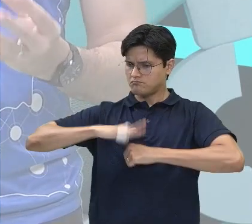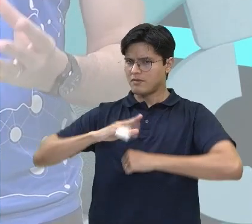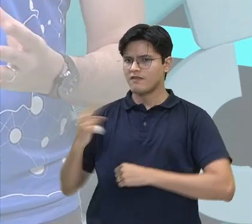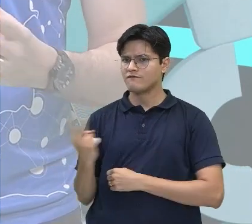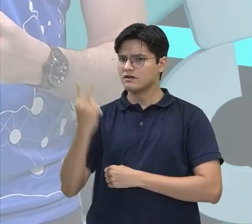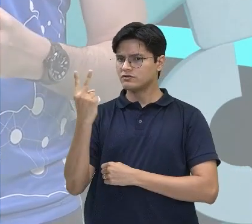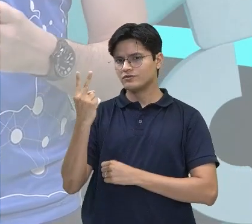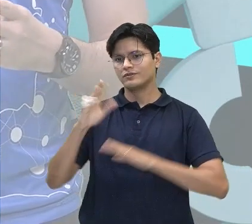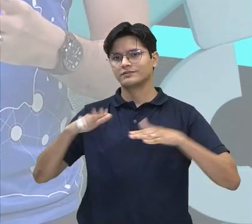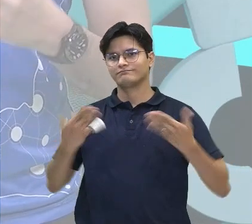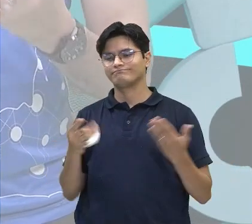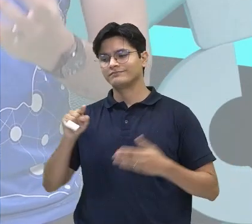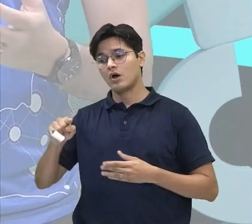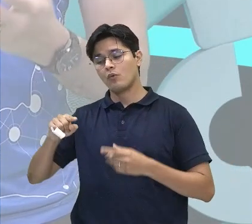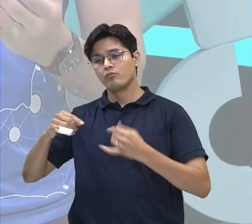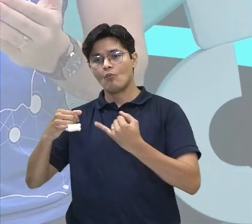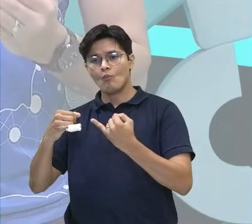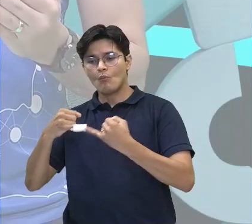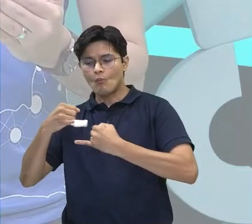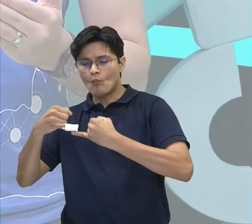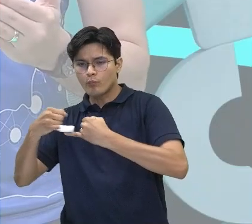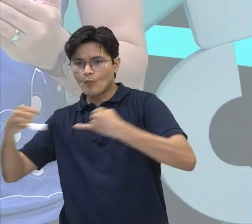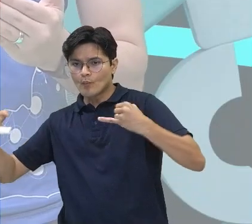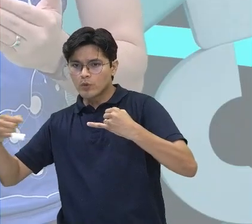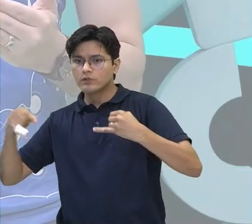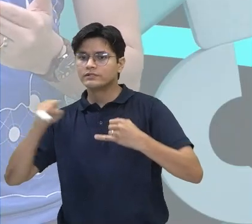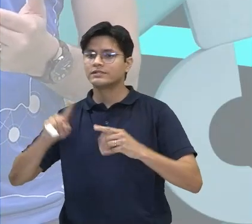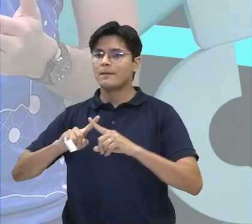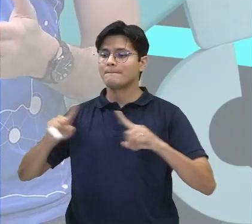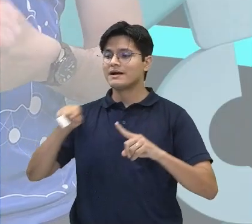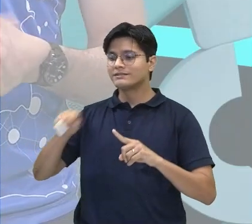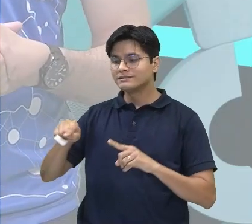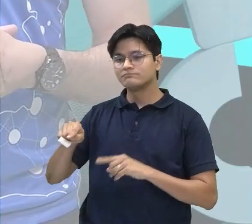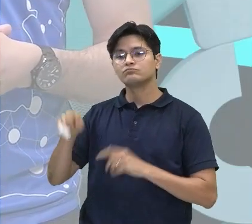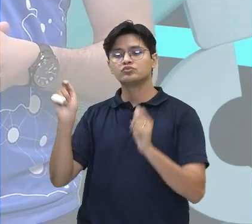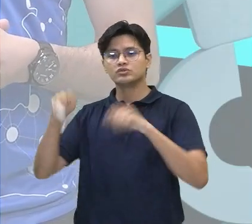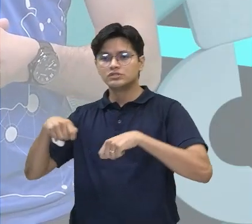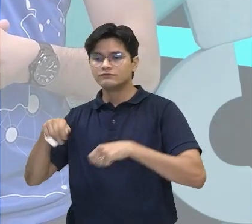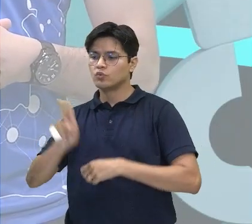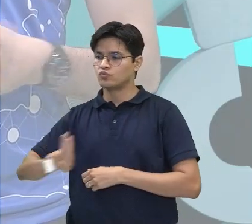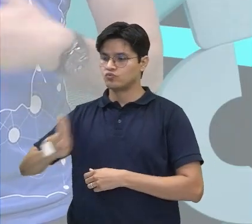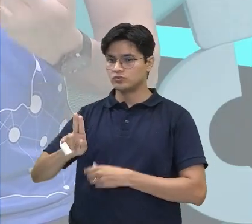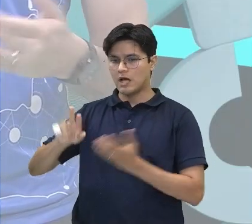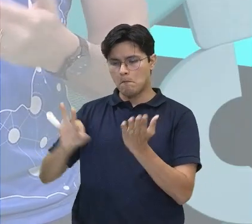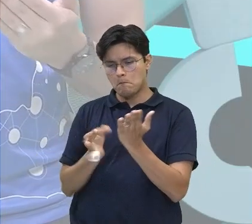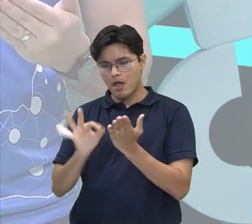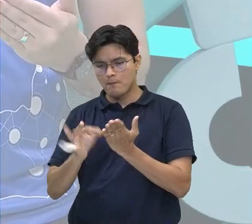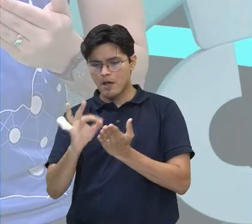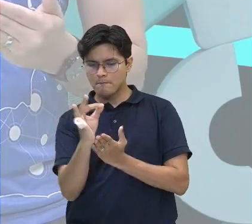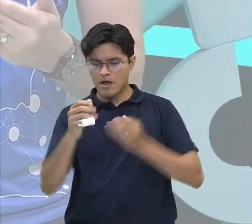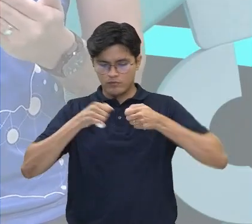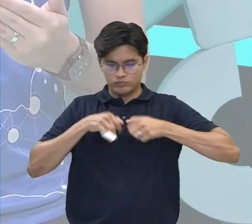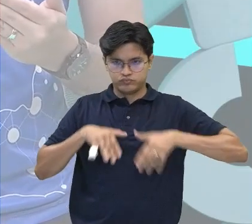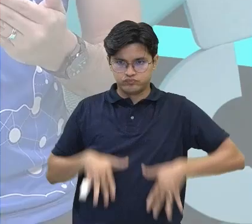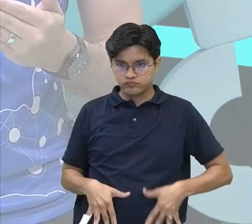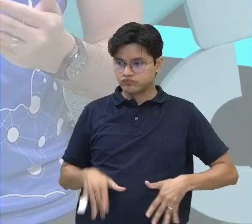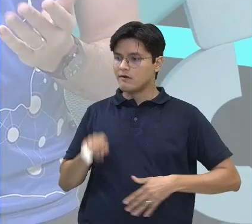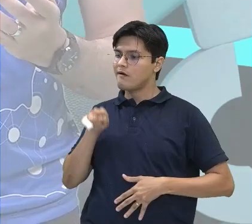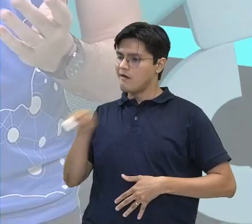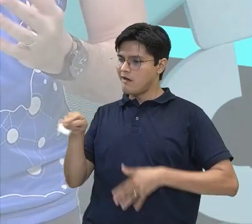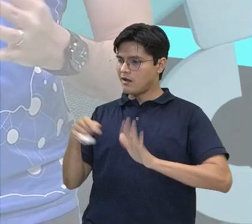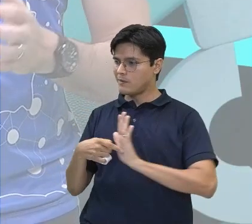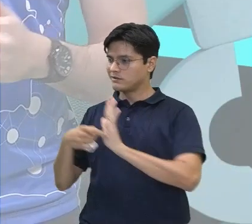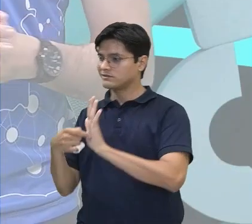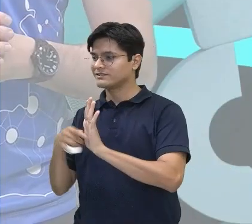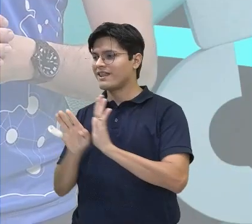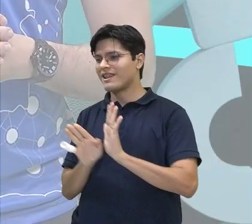quem vai para a festa, né? Como se dissesse um pouco sobre essas pessoas que trabalham duro, mas no final das contas outras ganham crédito. Tem